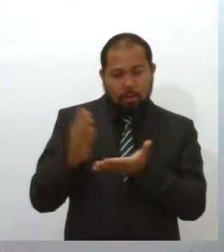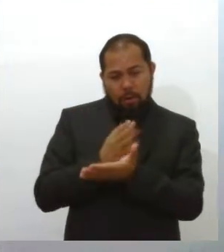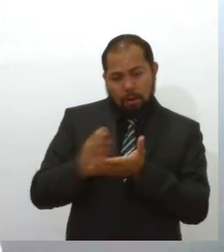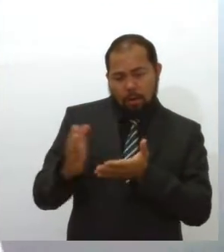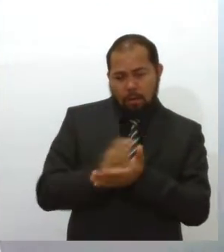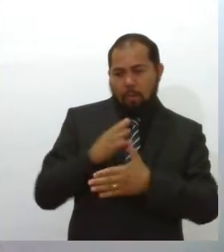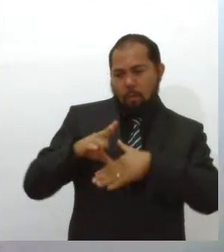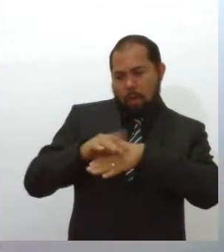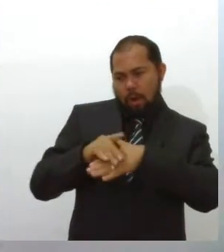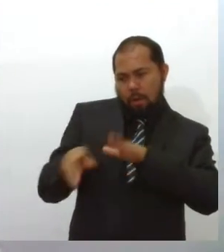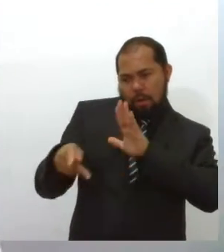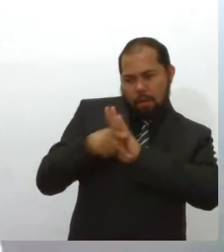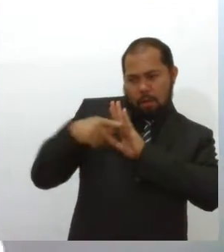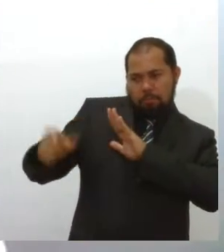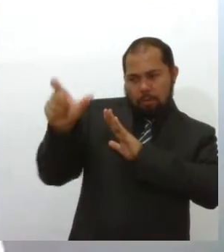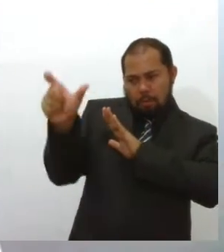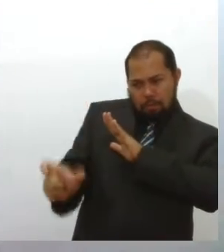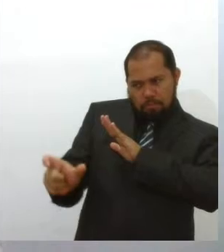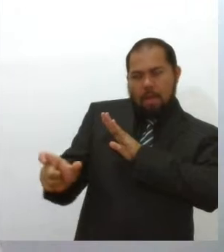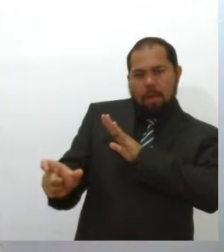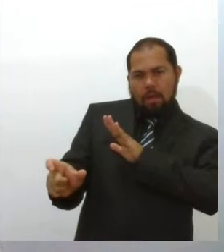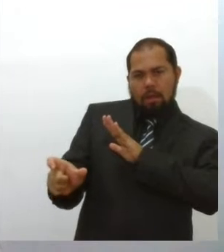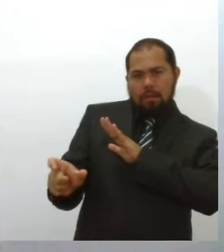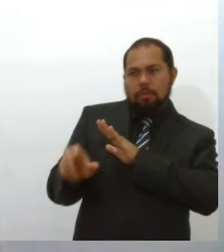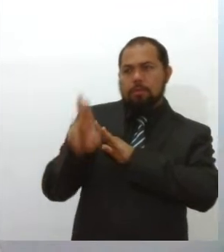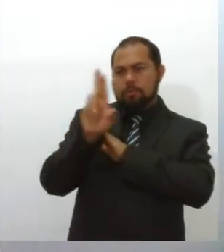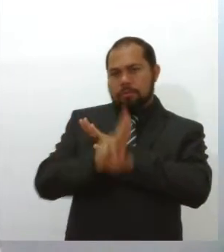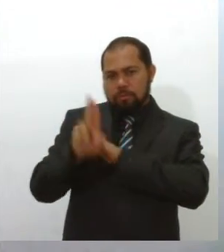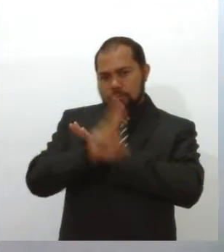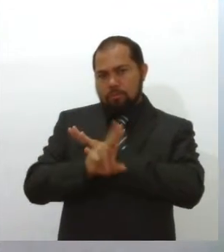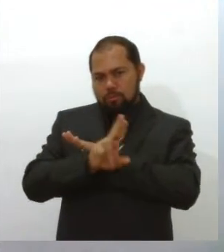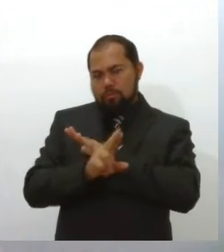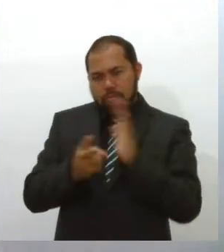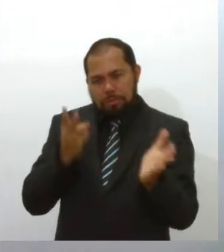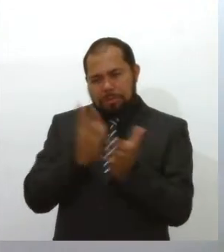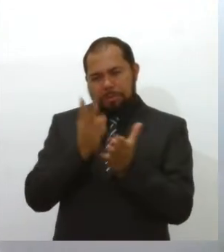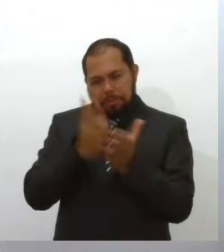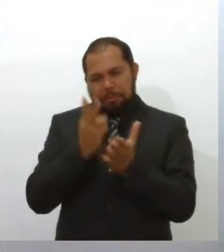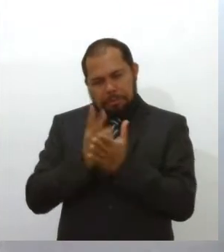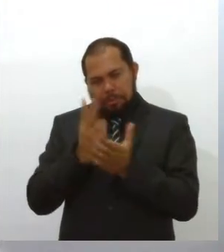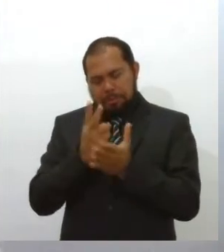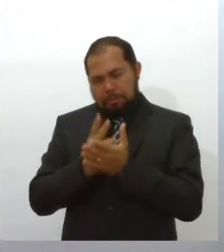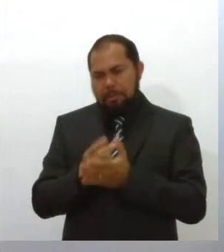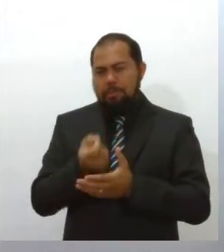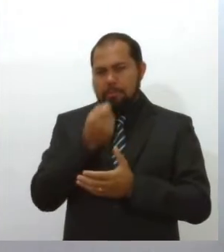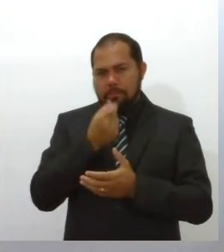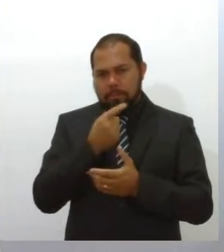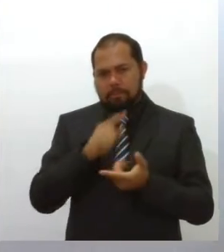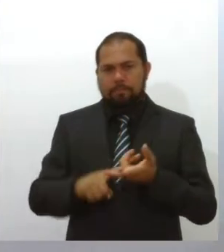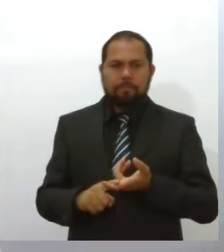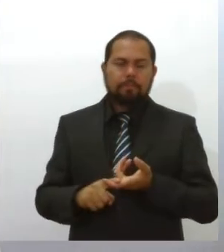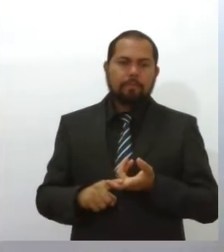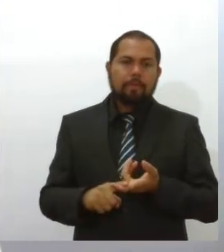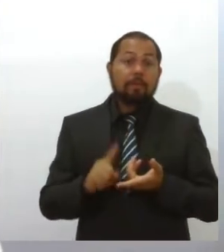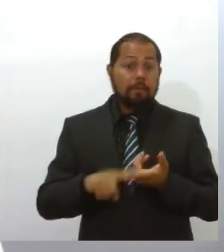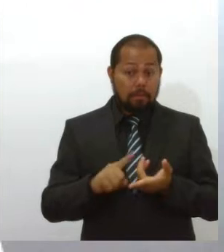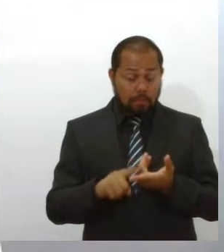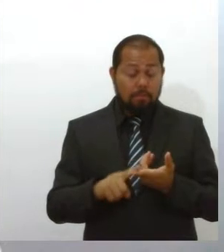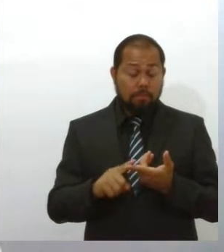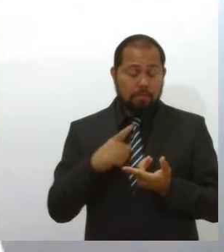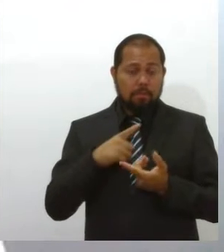de saúde, que fazem uso crônico de algumas medicações, nós temos também a disponibilidade de vacinas específicas